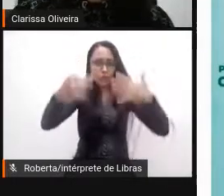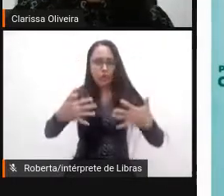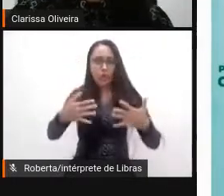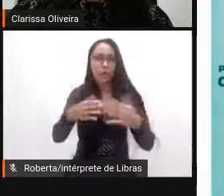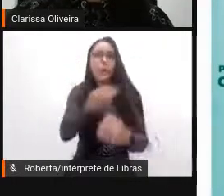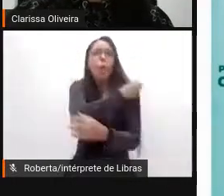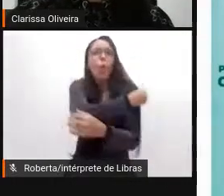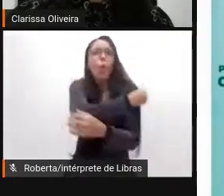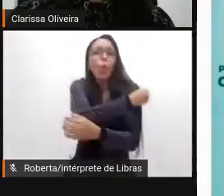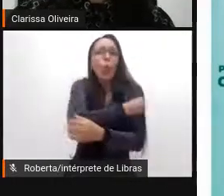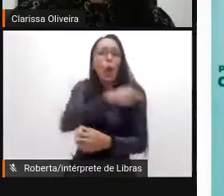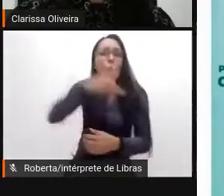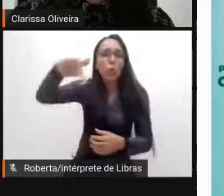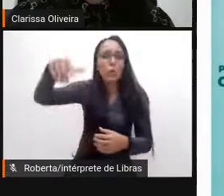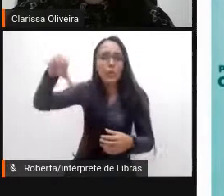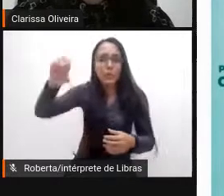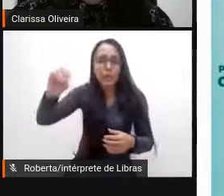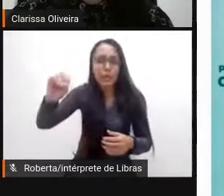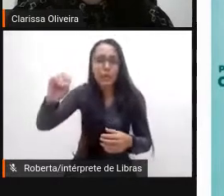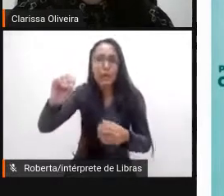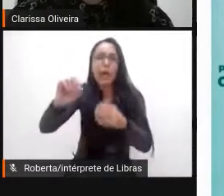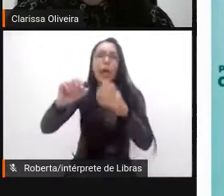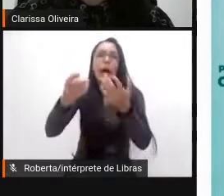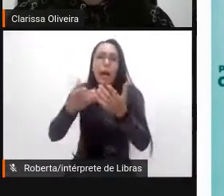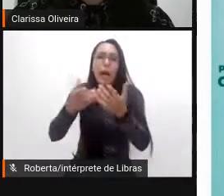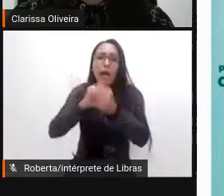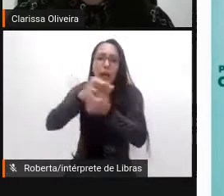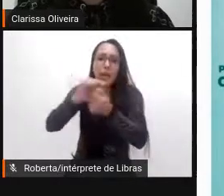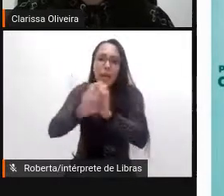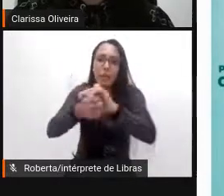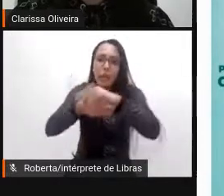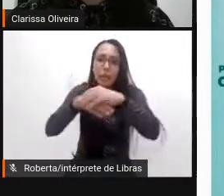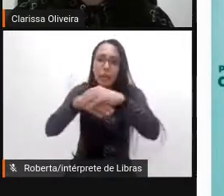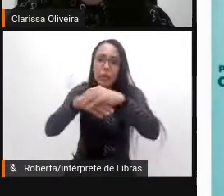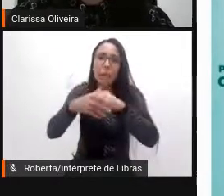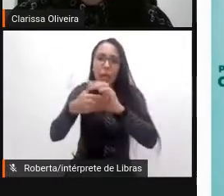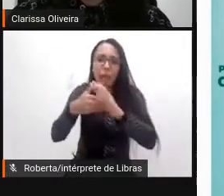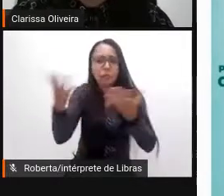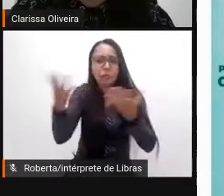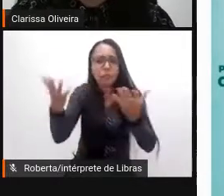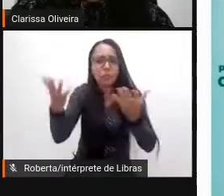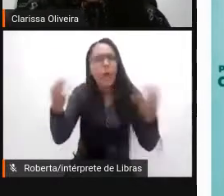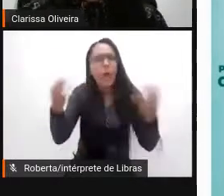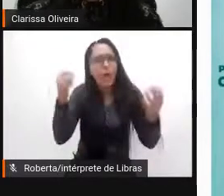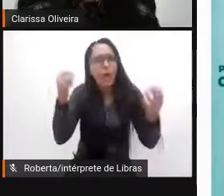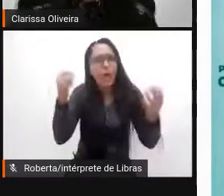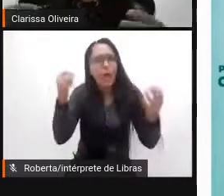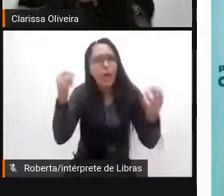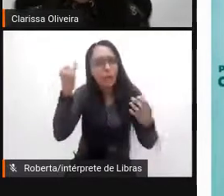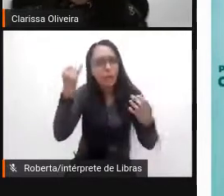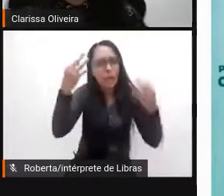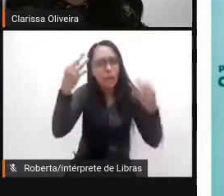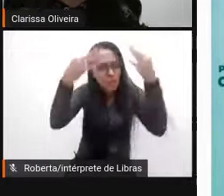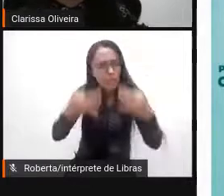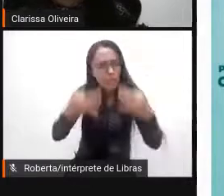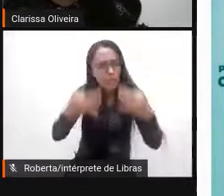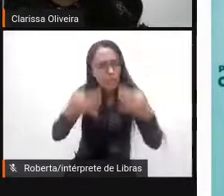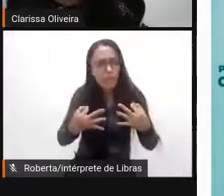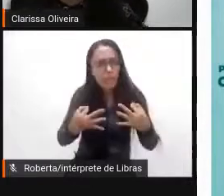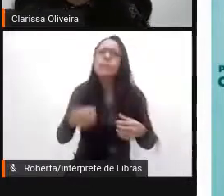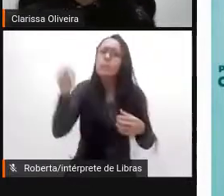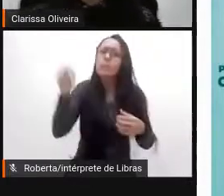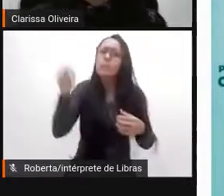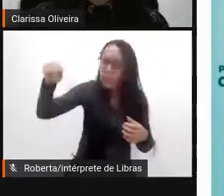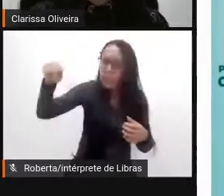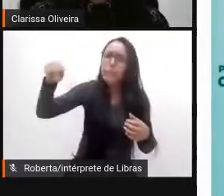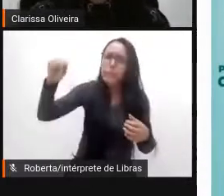e a lavagem das mãos são igualmente eficientes, eficazes? São. Se eu estou em casa e